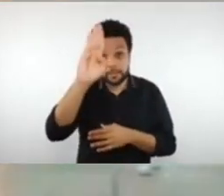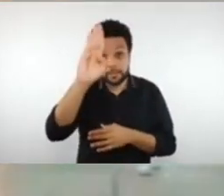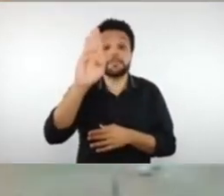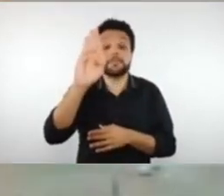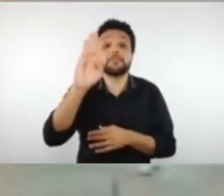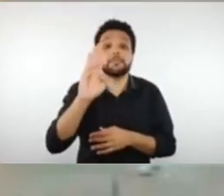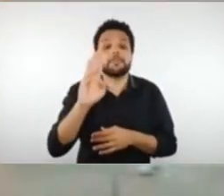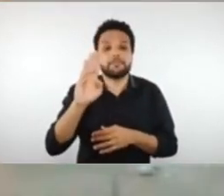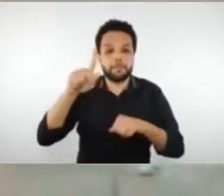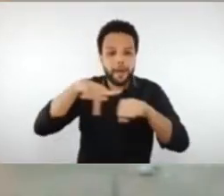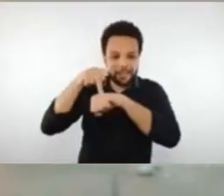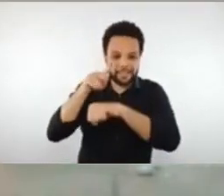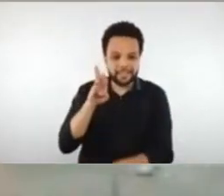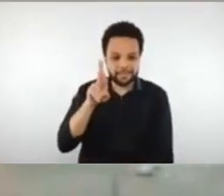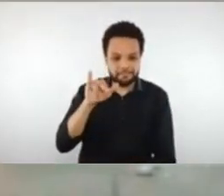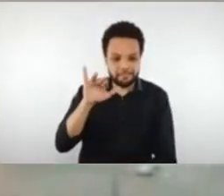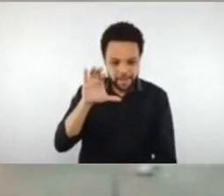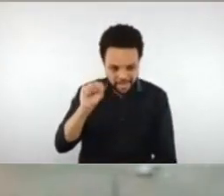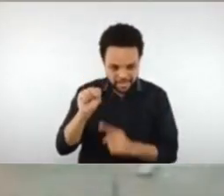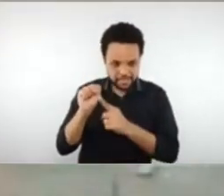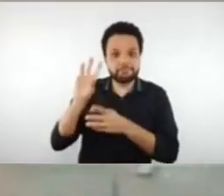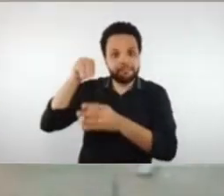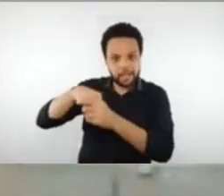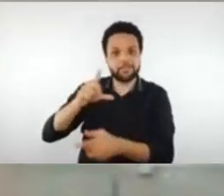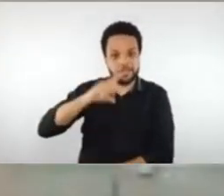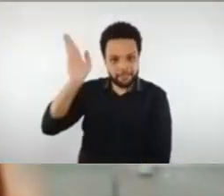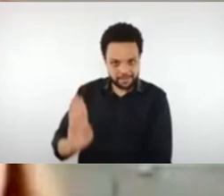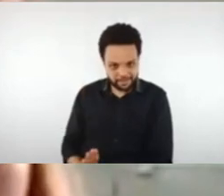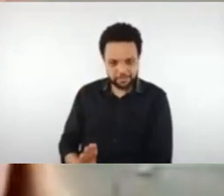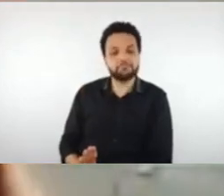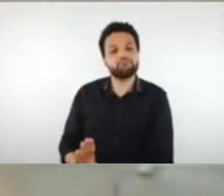BRICS, é essa questão de, tudo bem, você